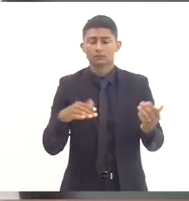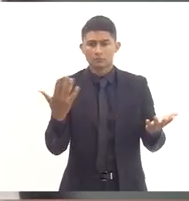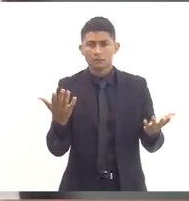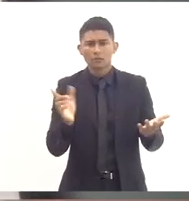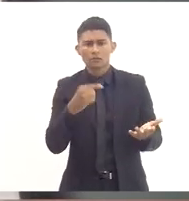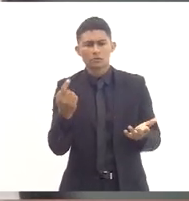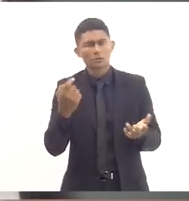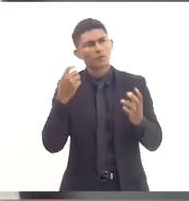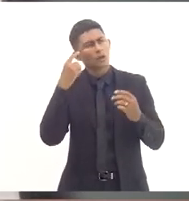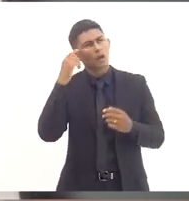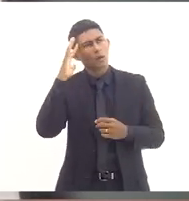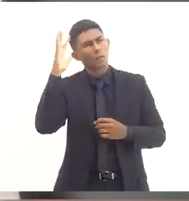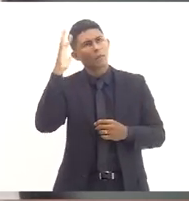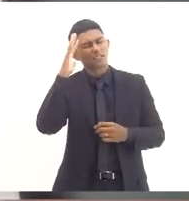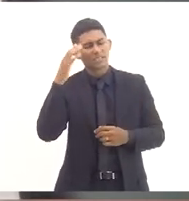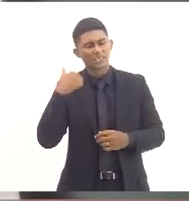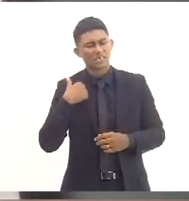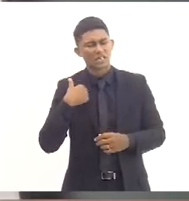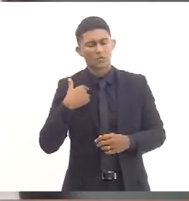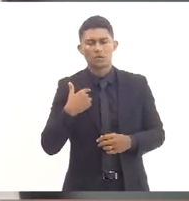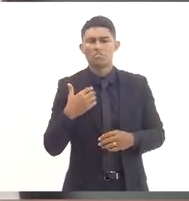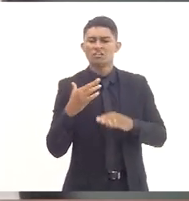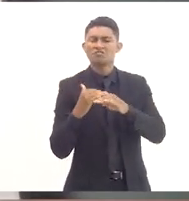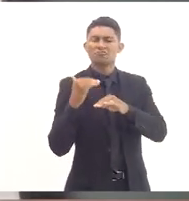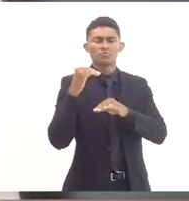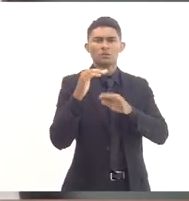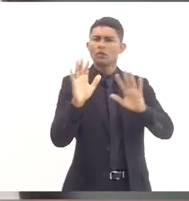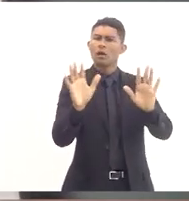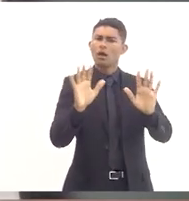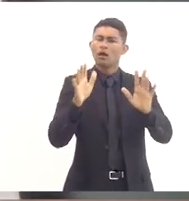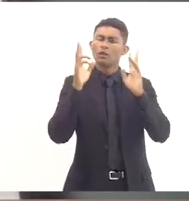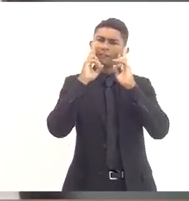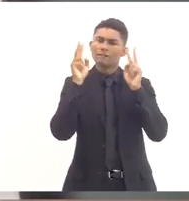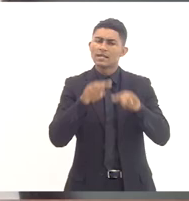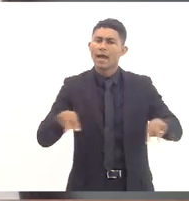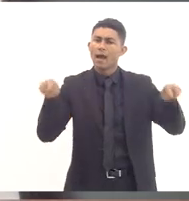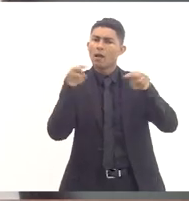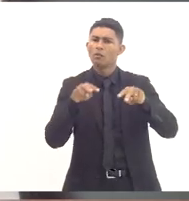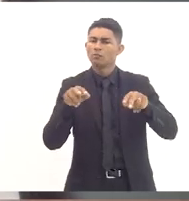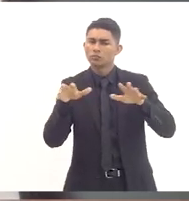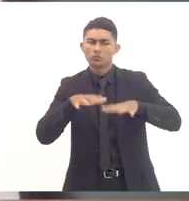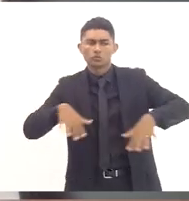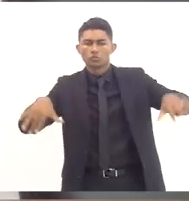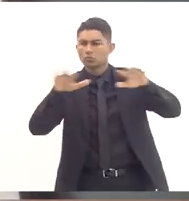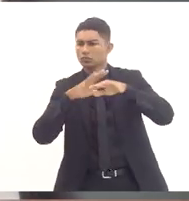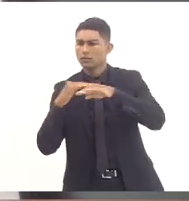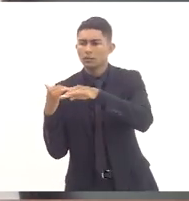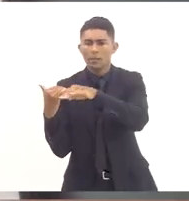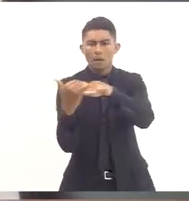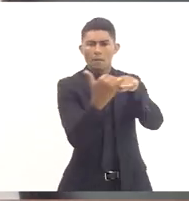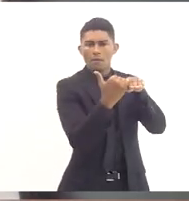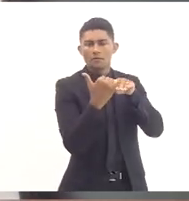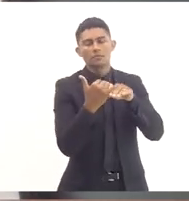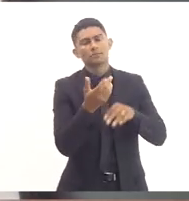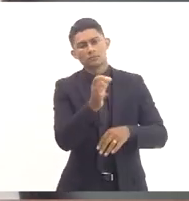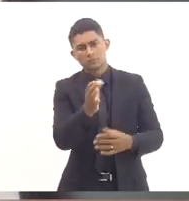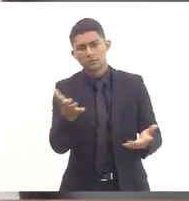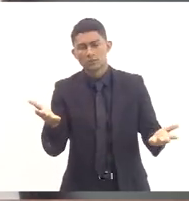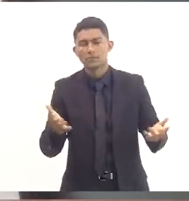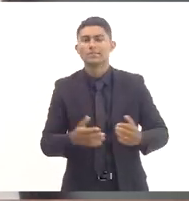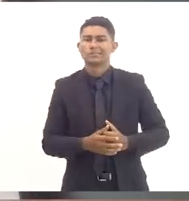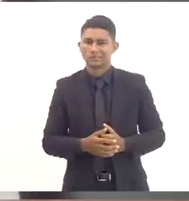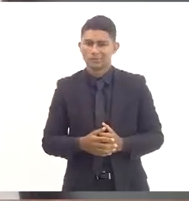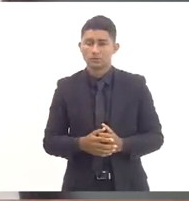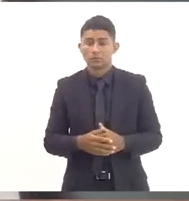nós não estamos sozinhos no mundo e a gente passa a ter uma visão que não é é concêntrica a gente passa realmente